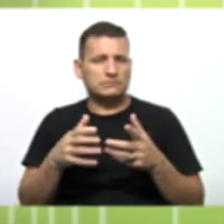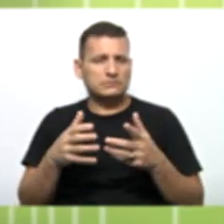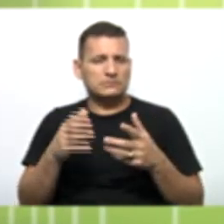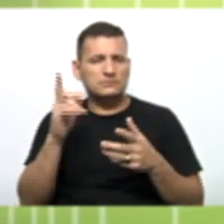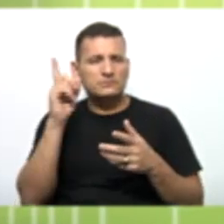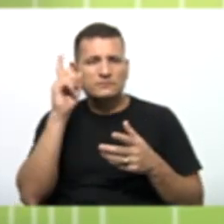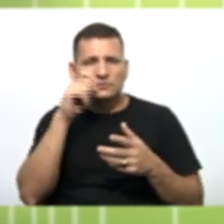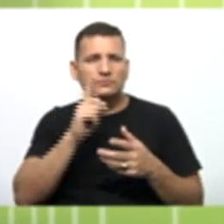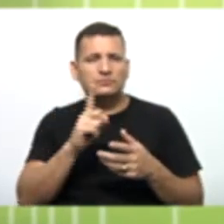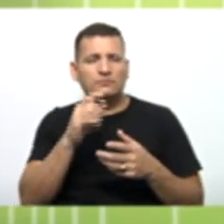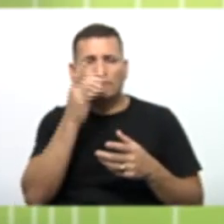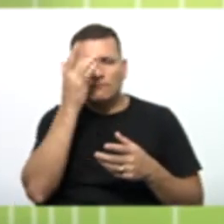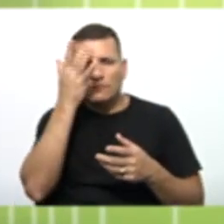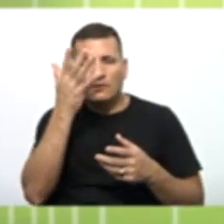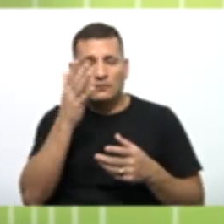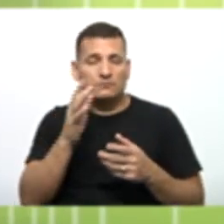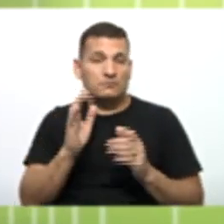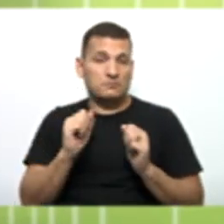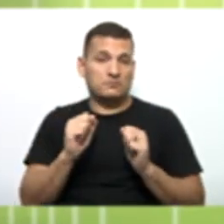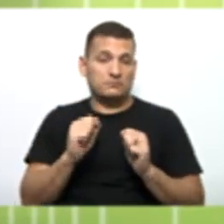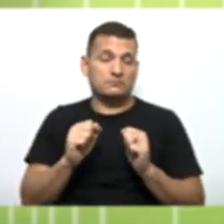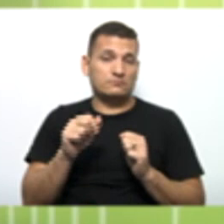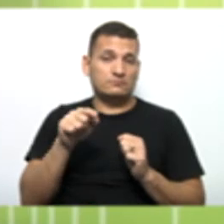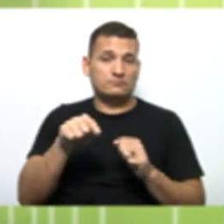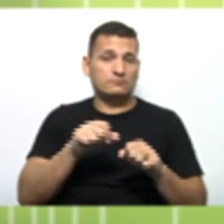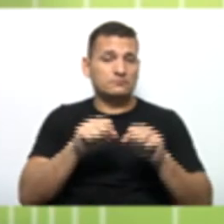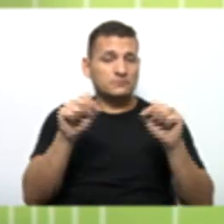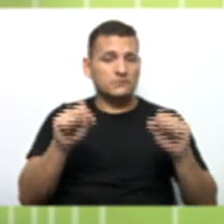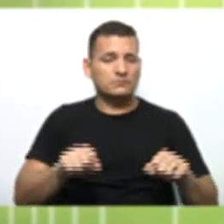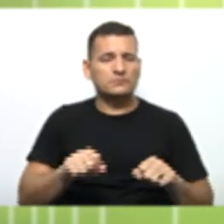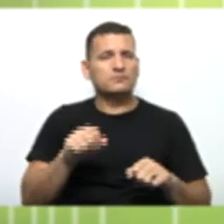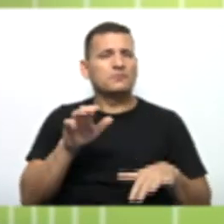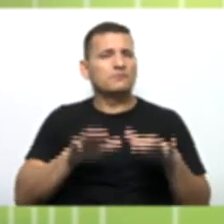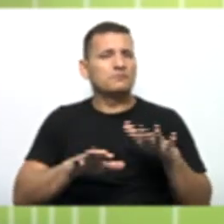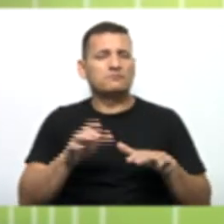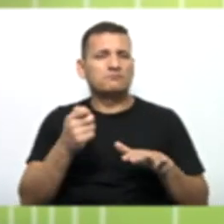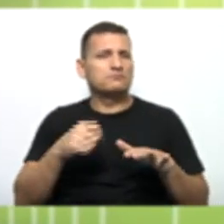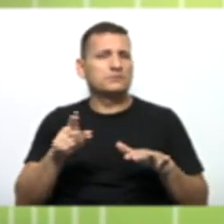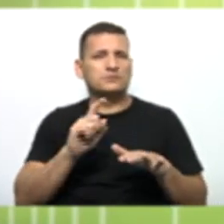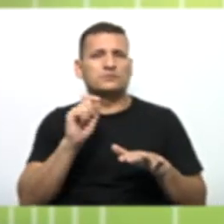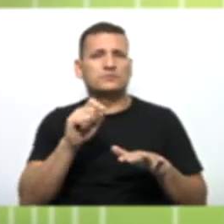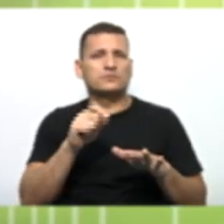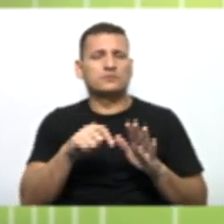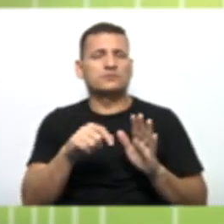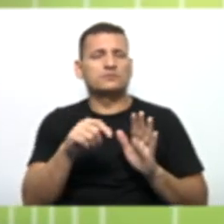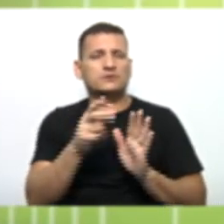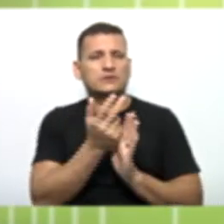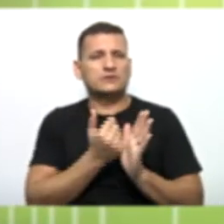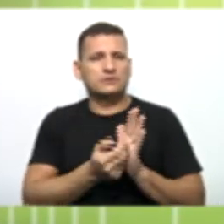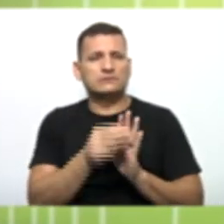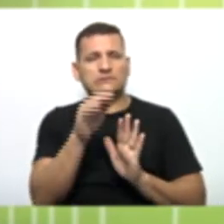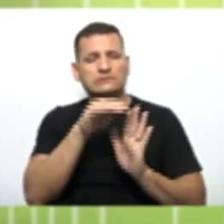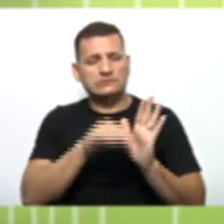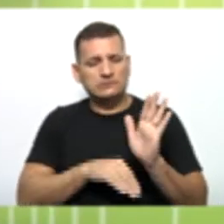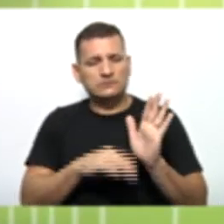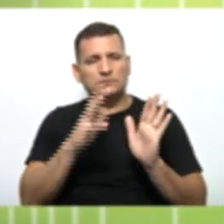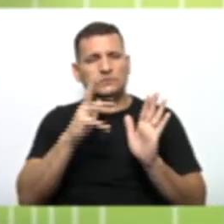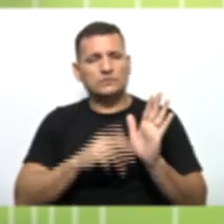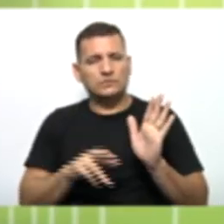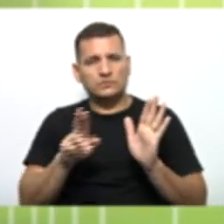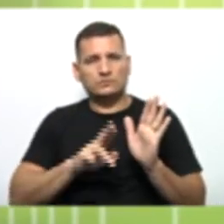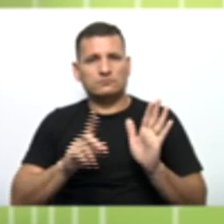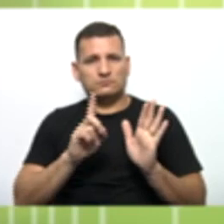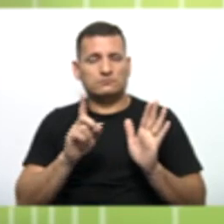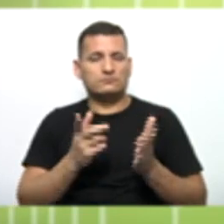algum desses sistemas não tenha necessidade, porque a complexidade é mínima, certo? Você provavelmente